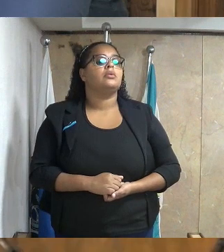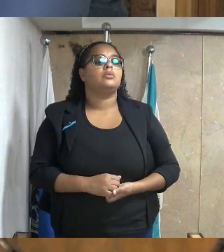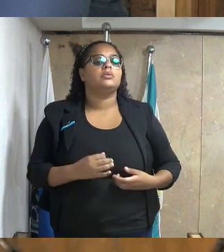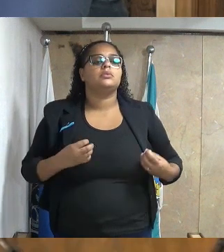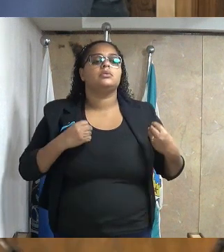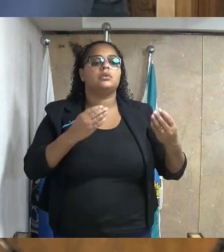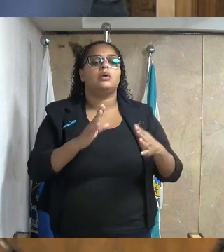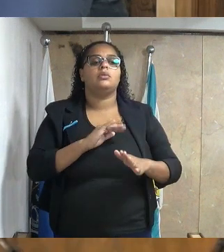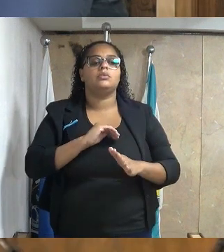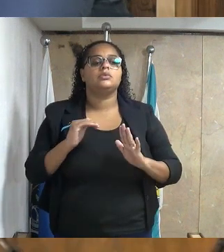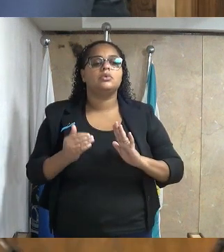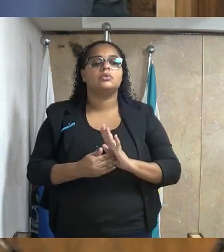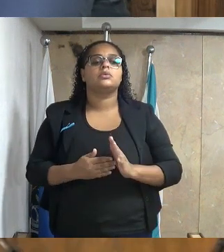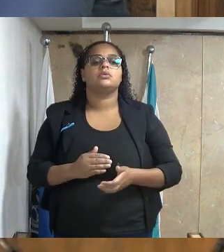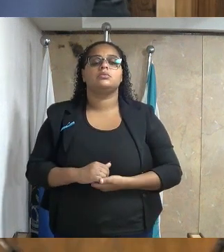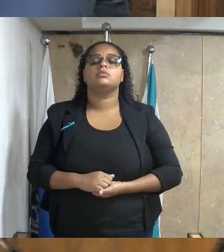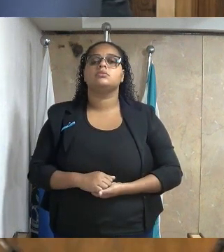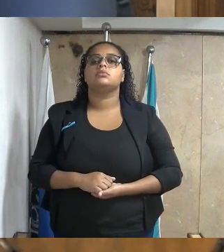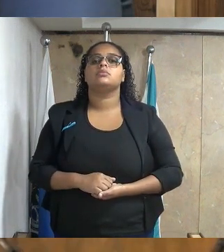para